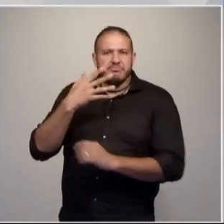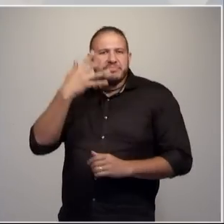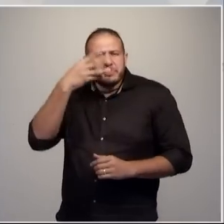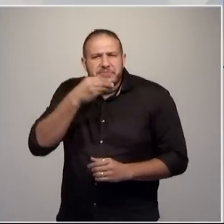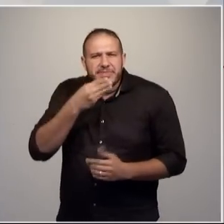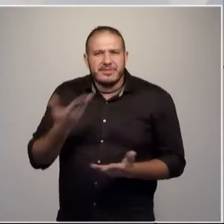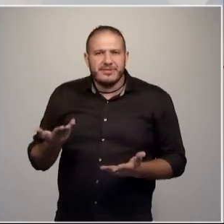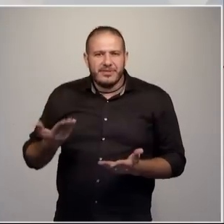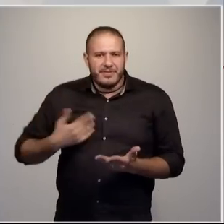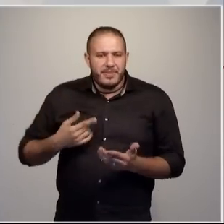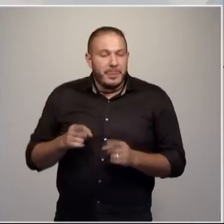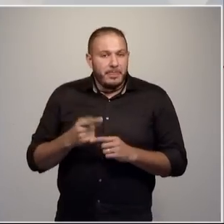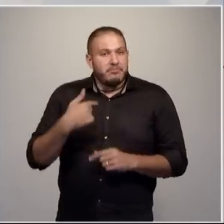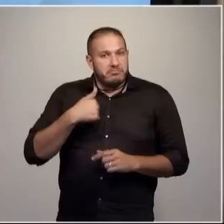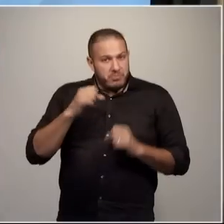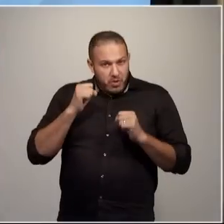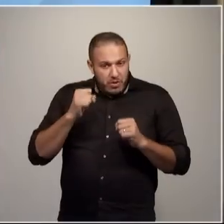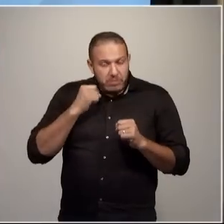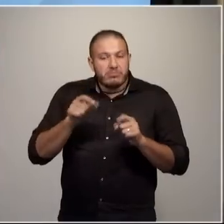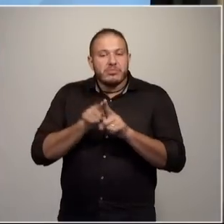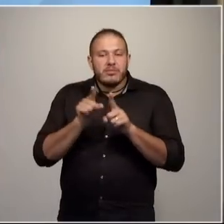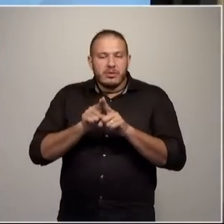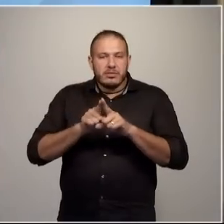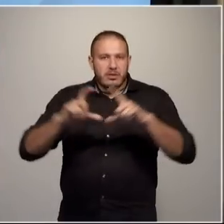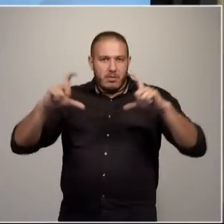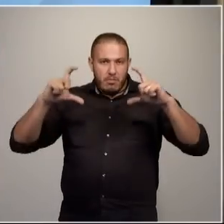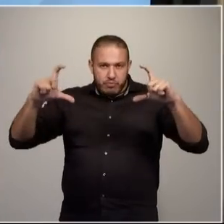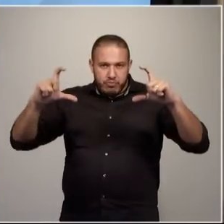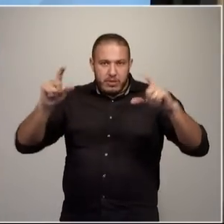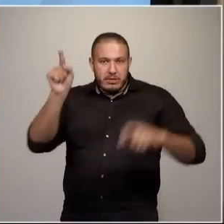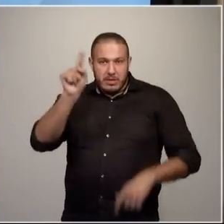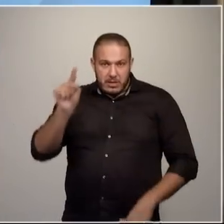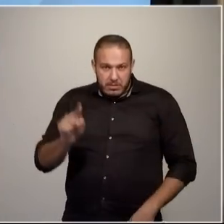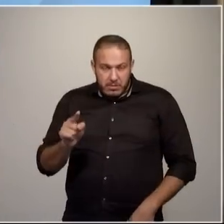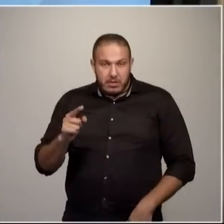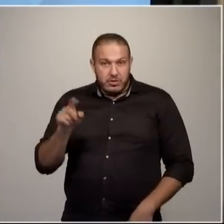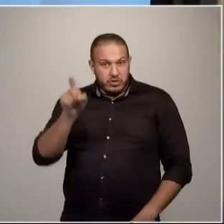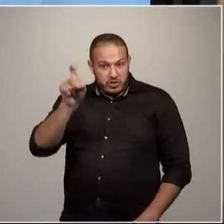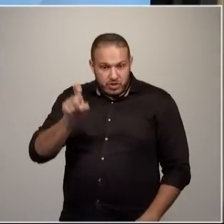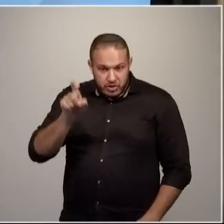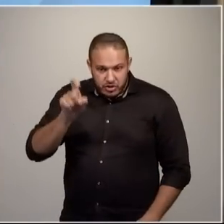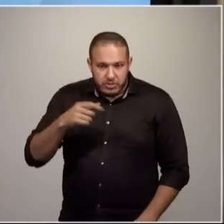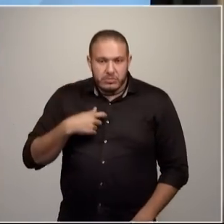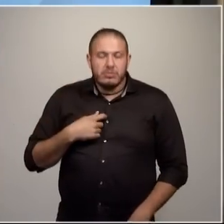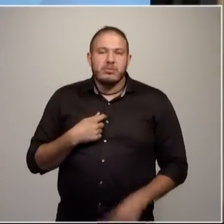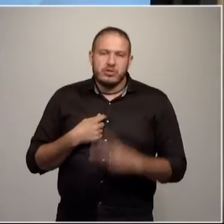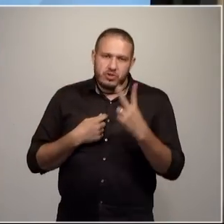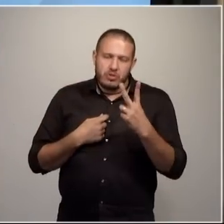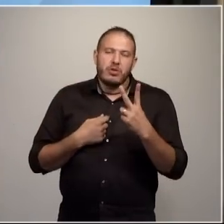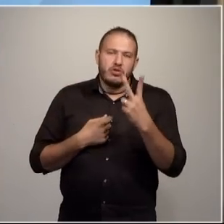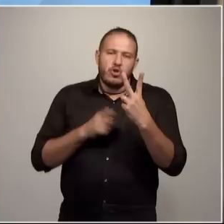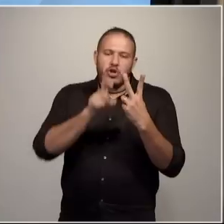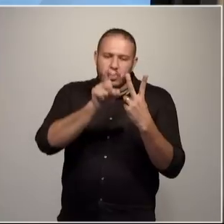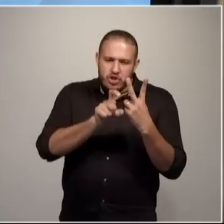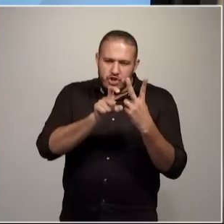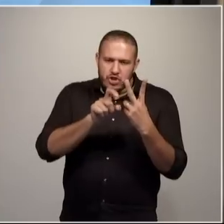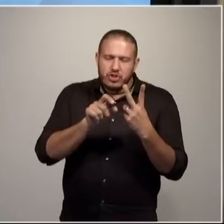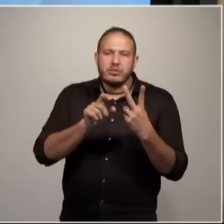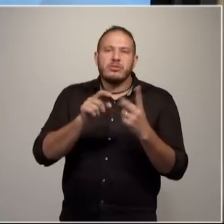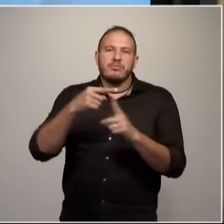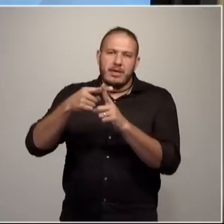Eu fiz a integral em x, de 2x que deu x2, de y que